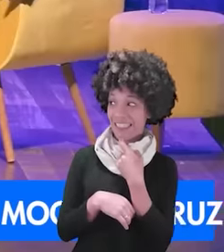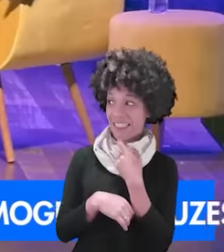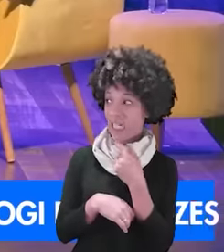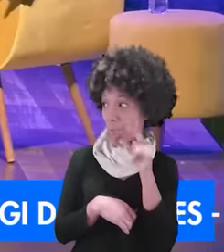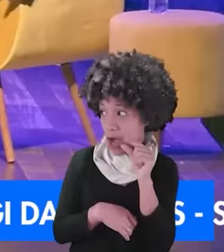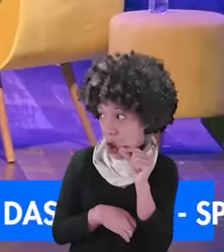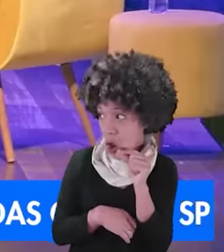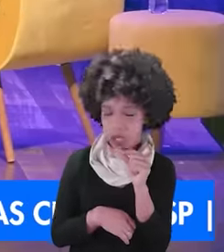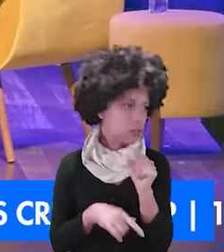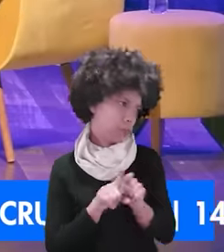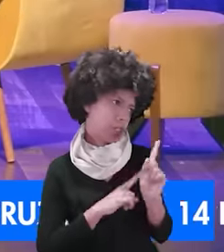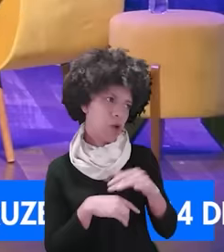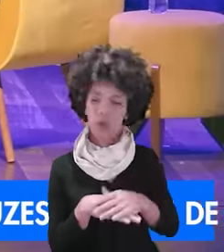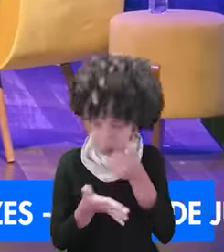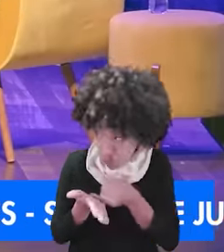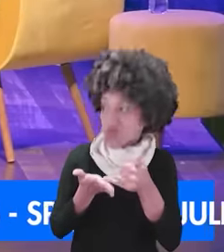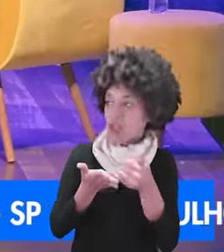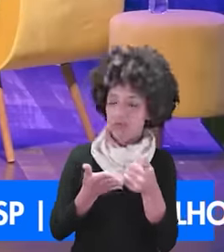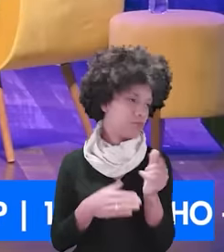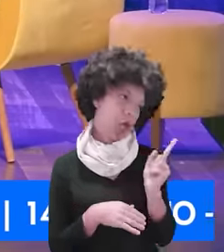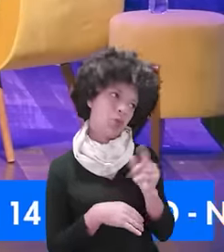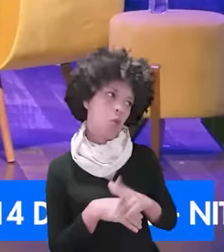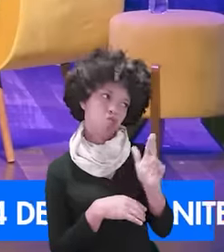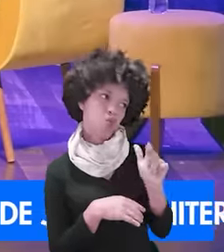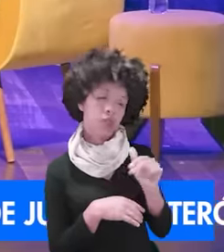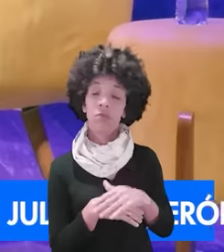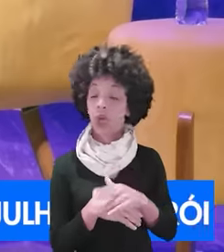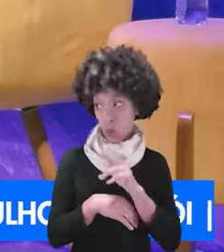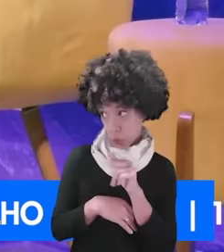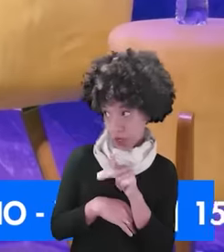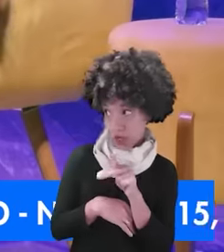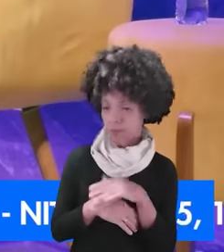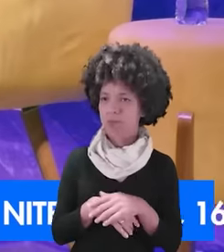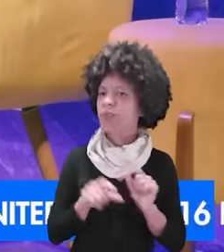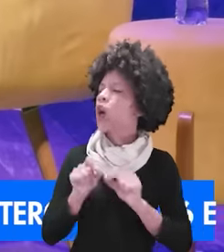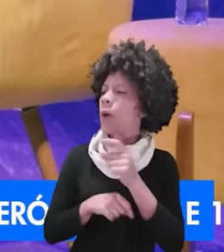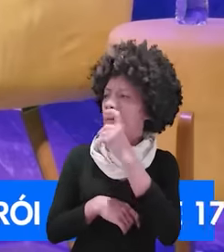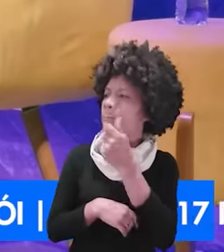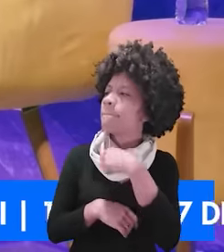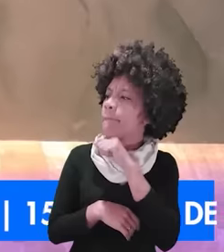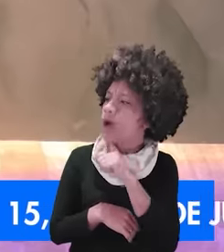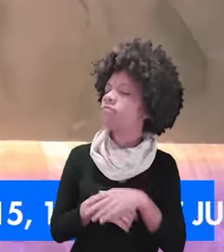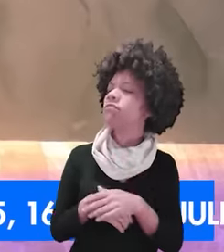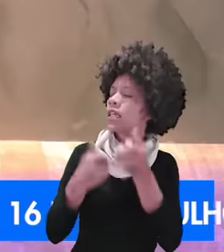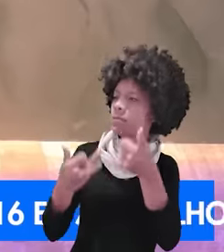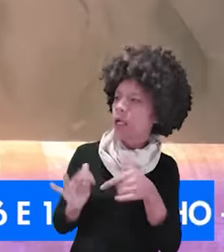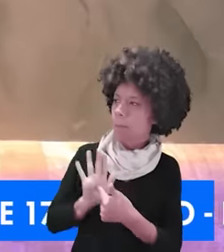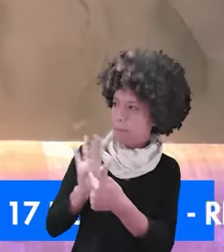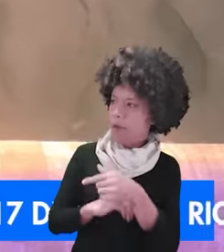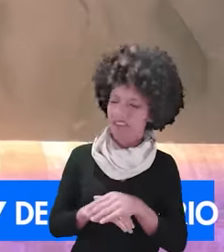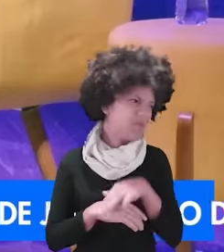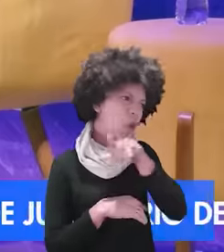a maconha pó Não nunca que seus pais falam sobre droga para você